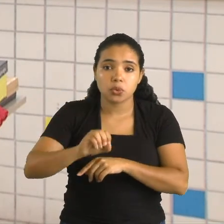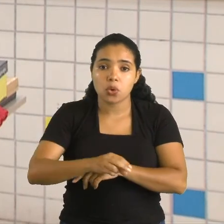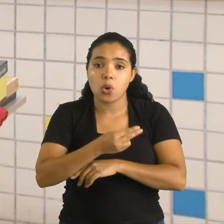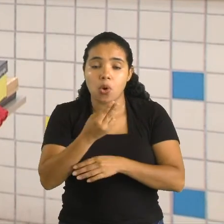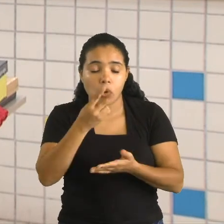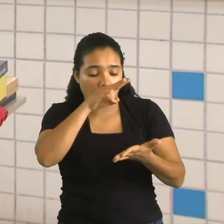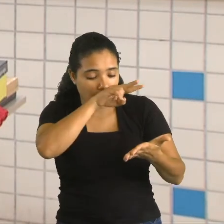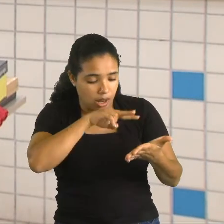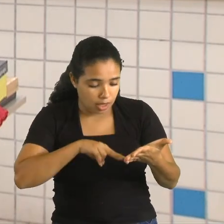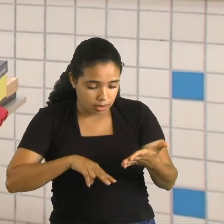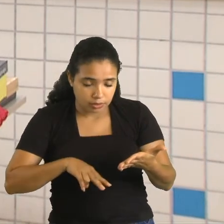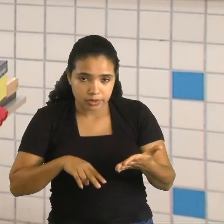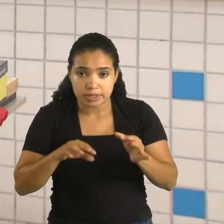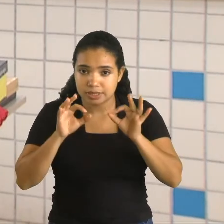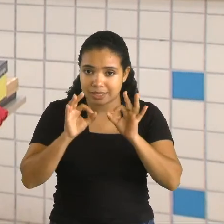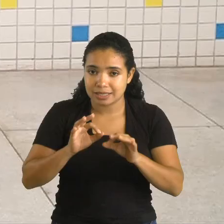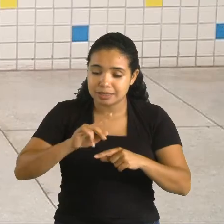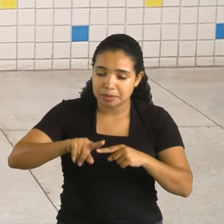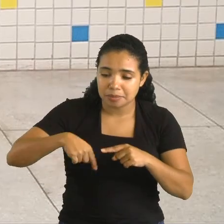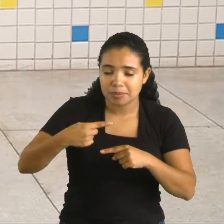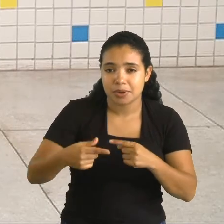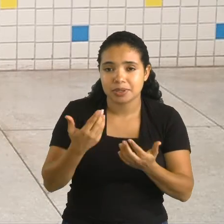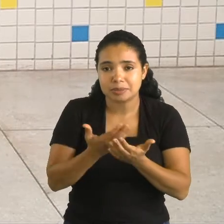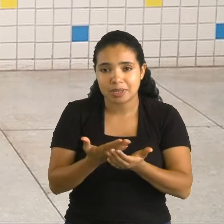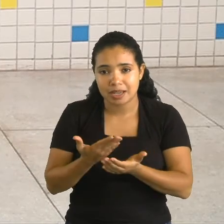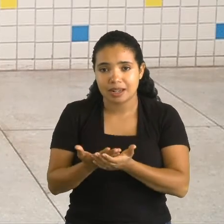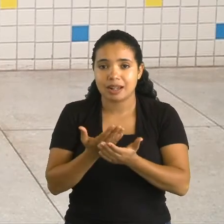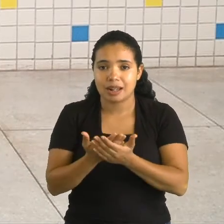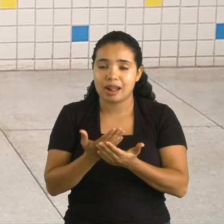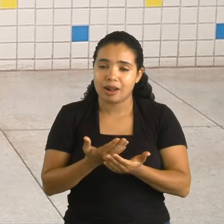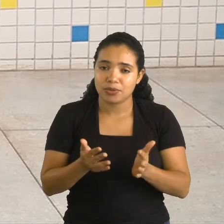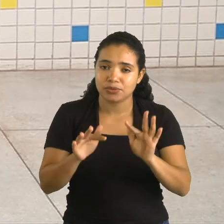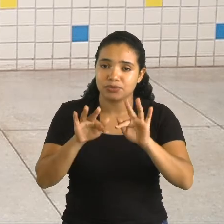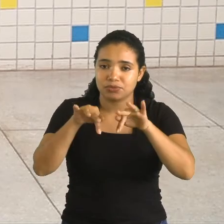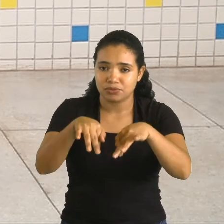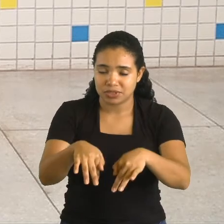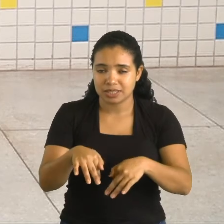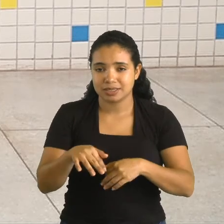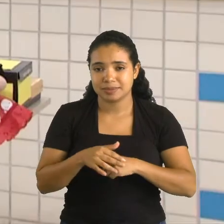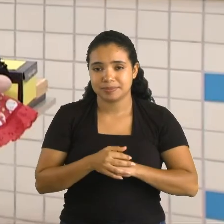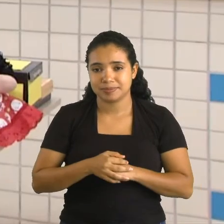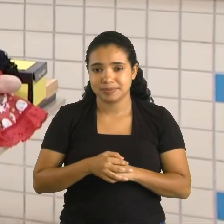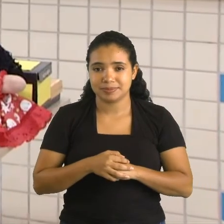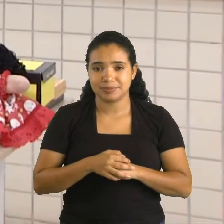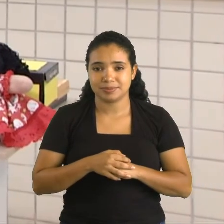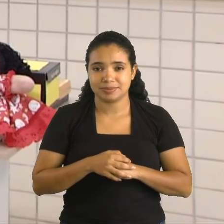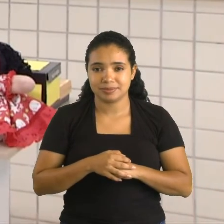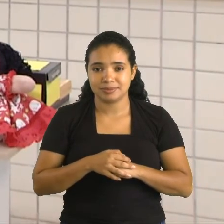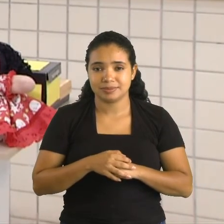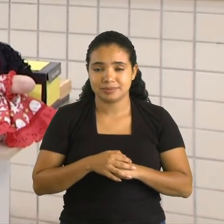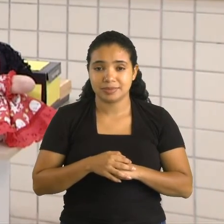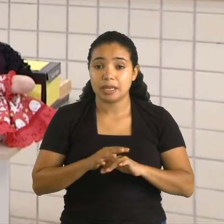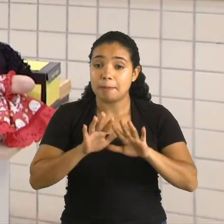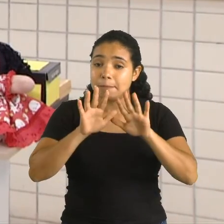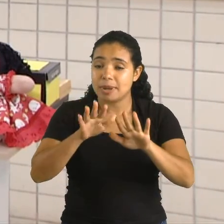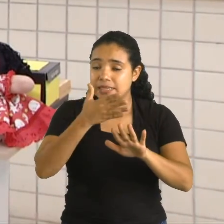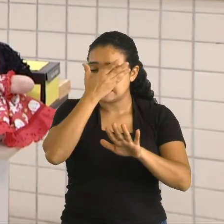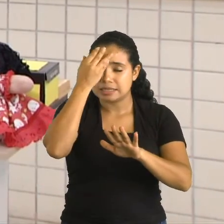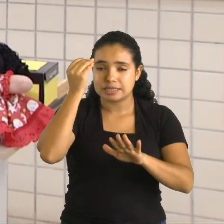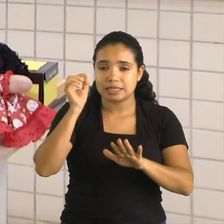lendo, certo? Até a próxima aula, nossa aula está chegando ao fim. Mas não